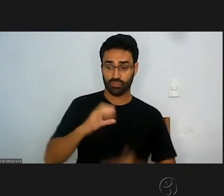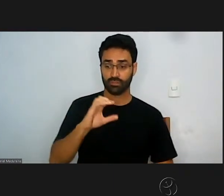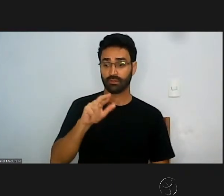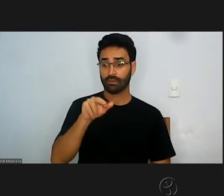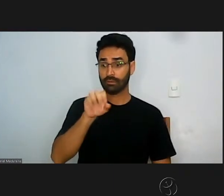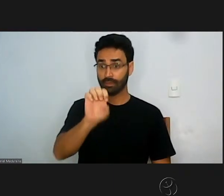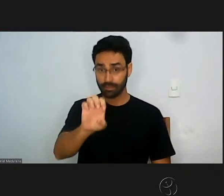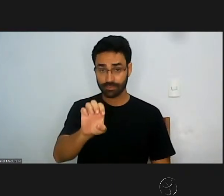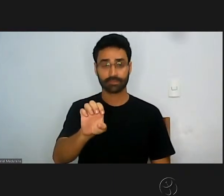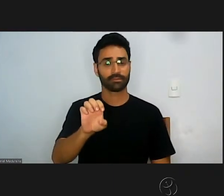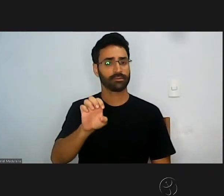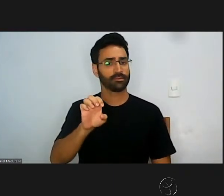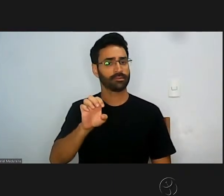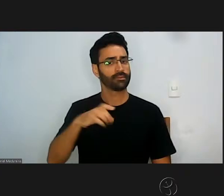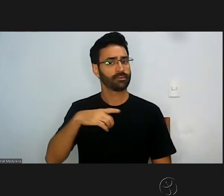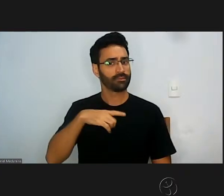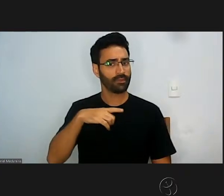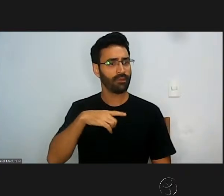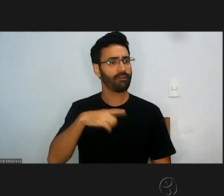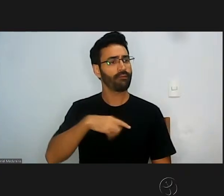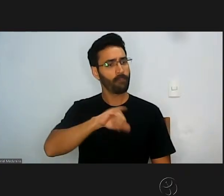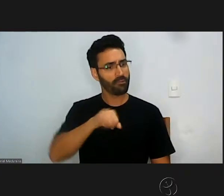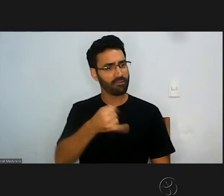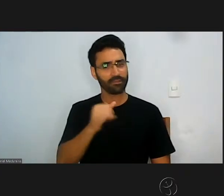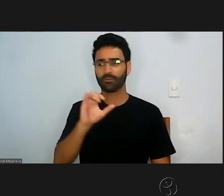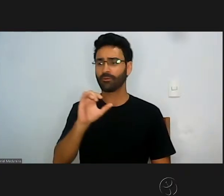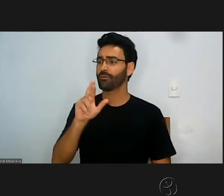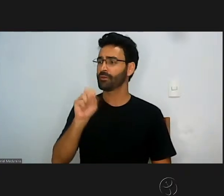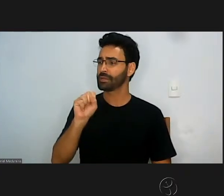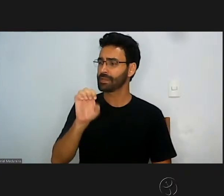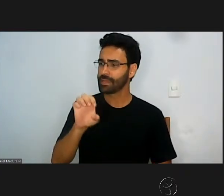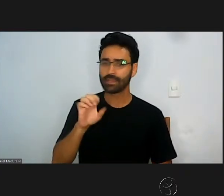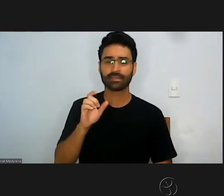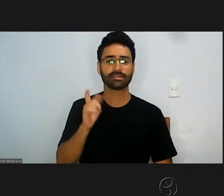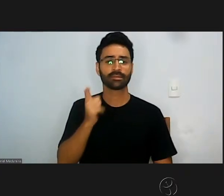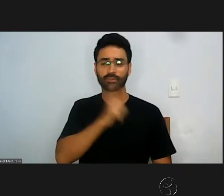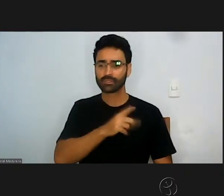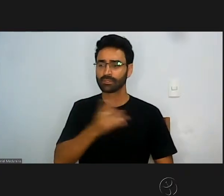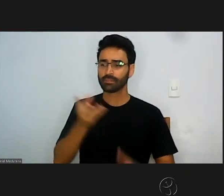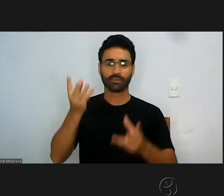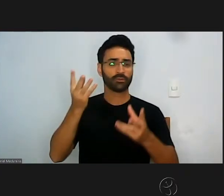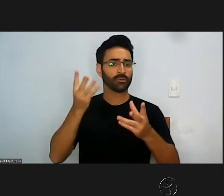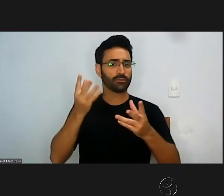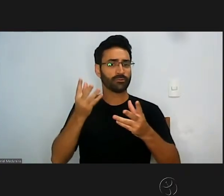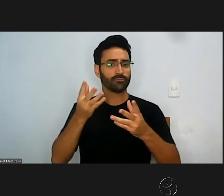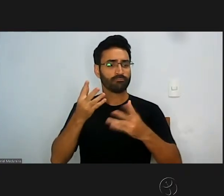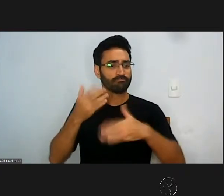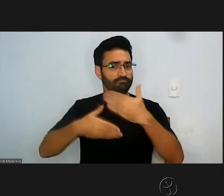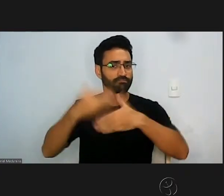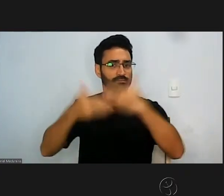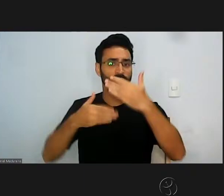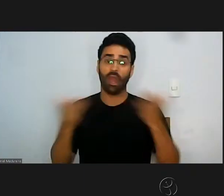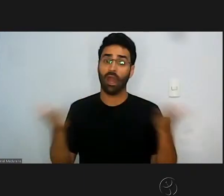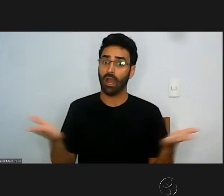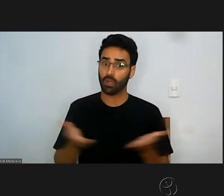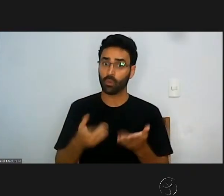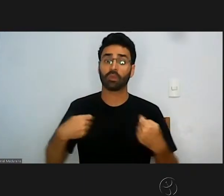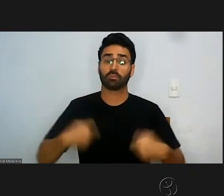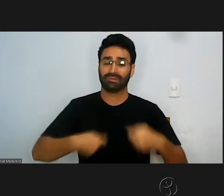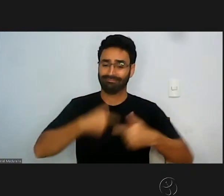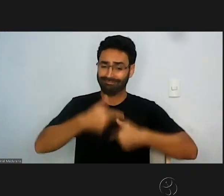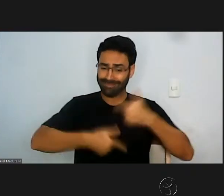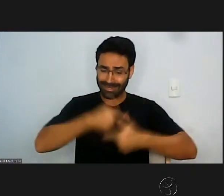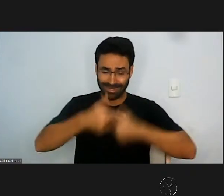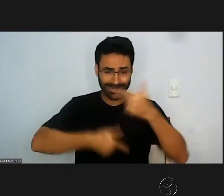beneficiaram tanto dela, agora estão trabalhando dia e noite para assegurar que